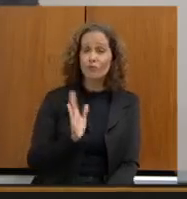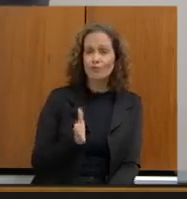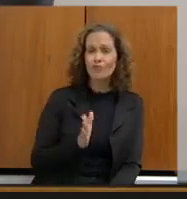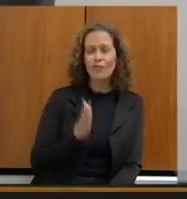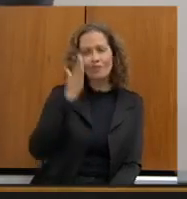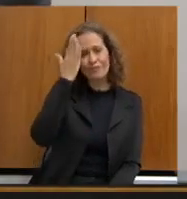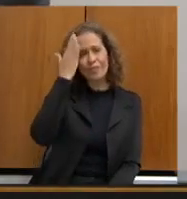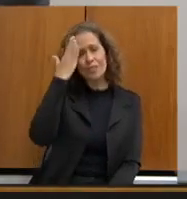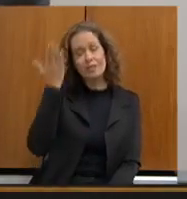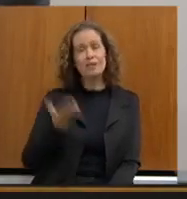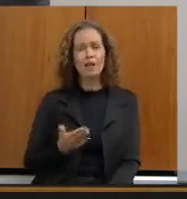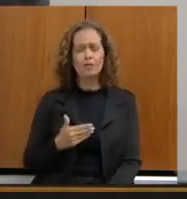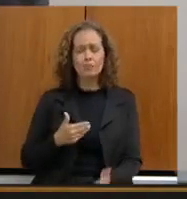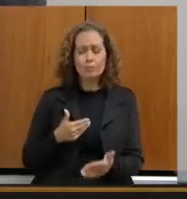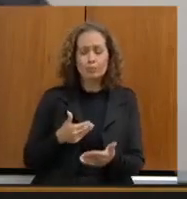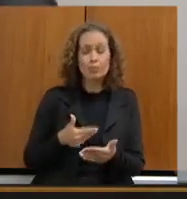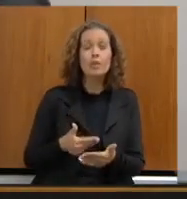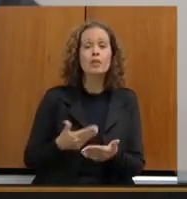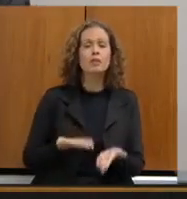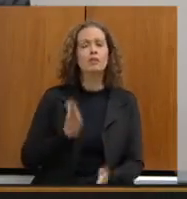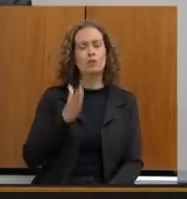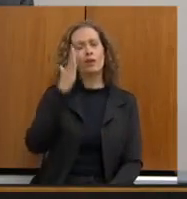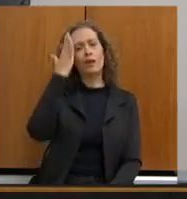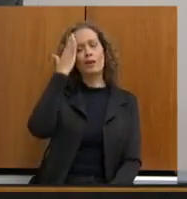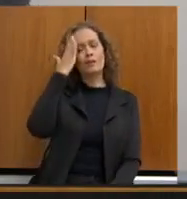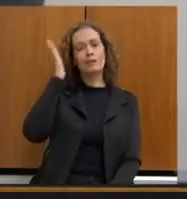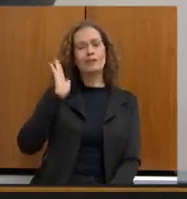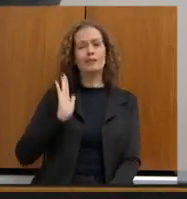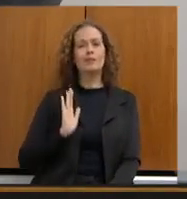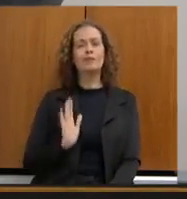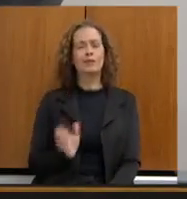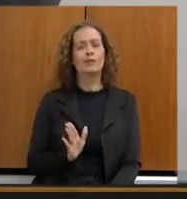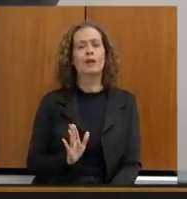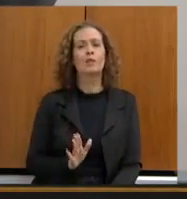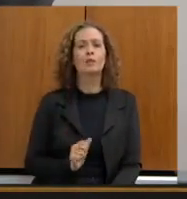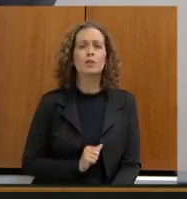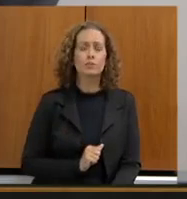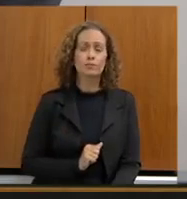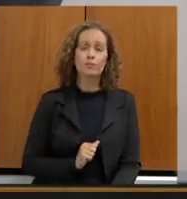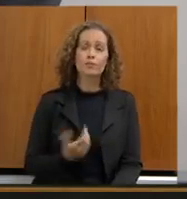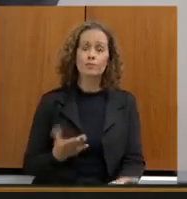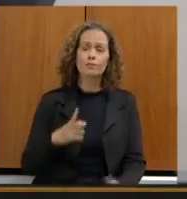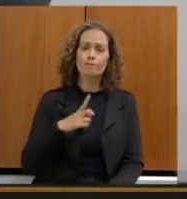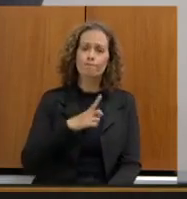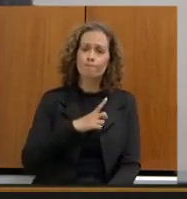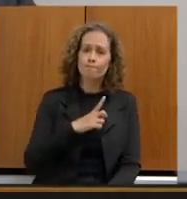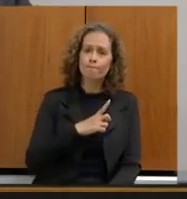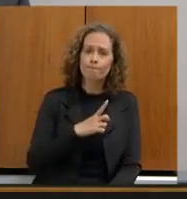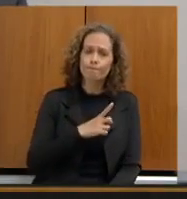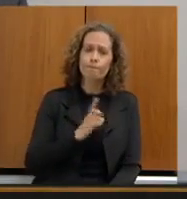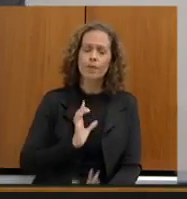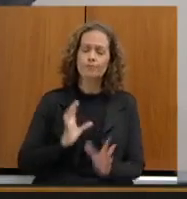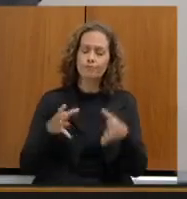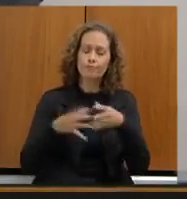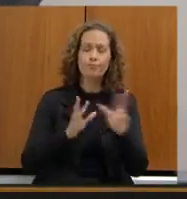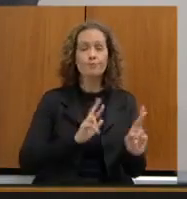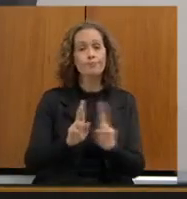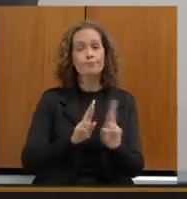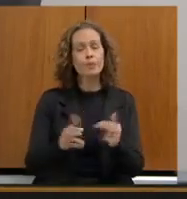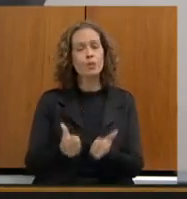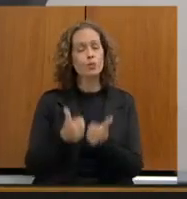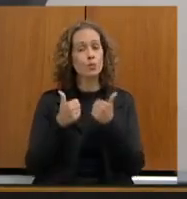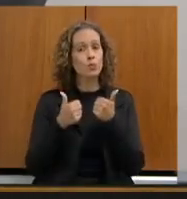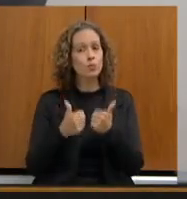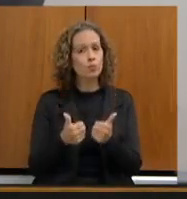nesse pouco tempo só está à frente da pasta a relação com a comissão tem sido extremamente positiva e de Bons Frutos